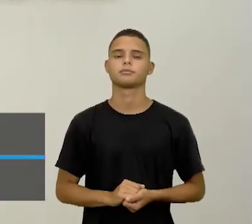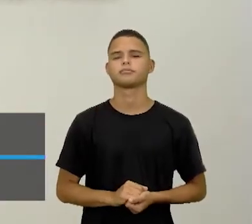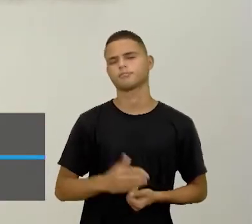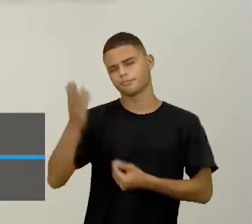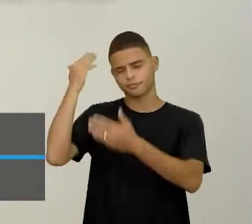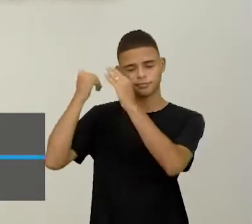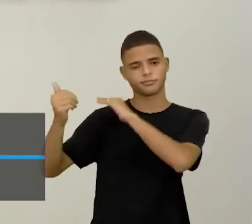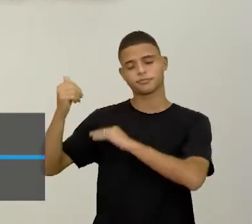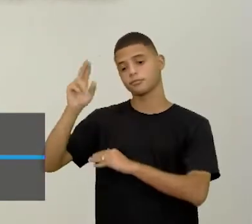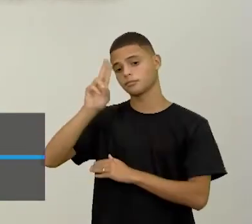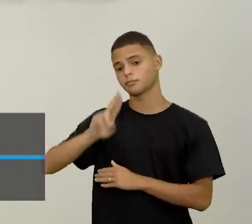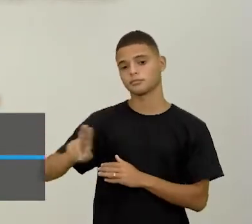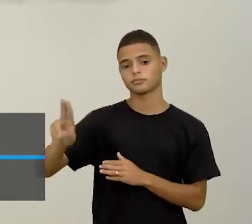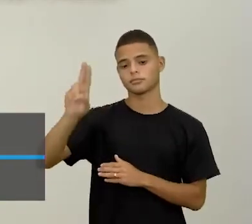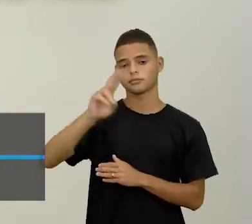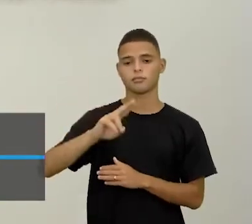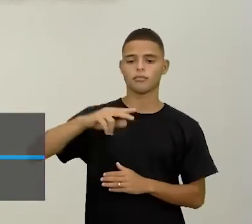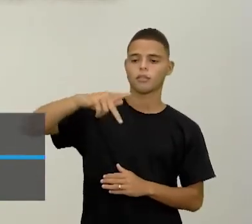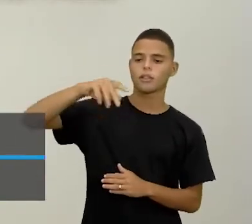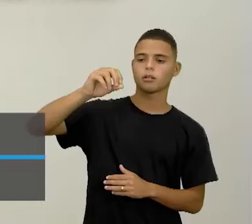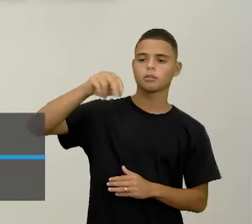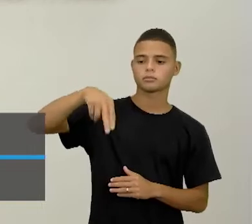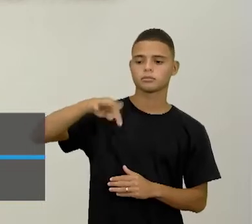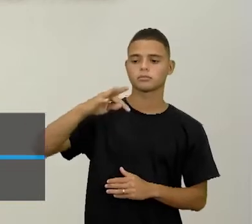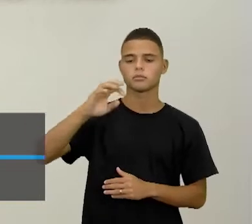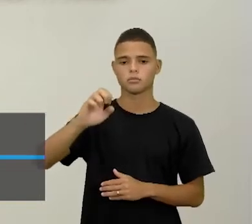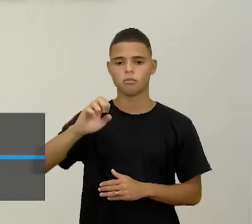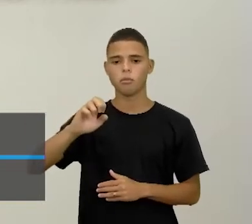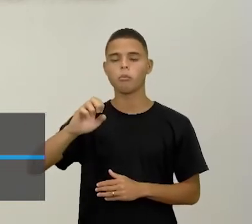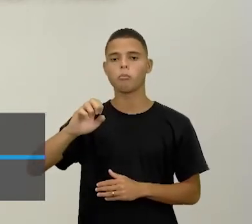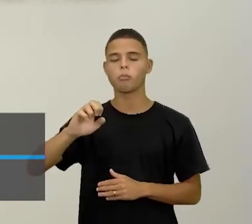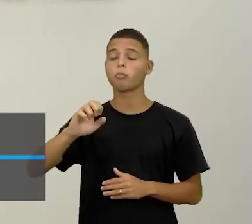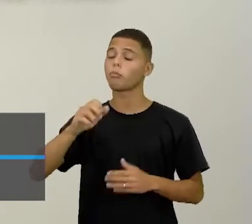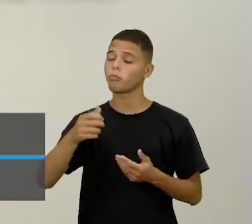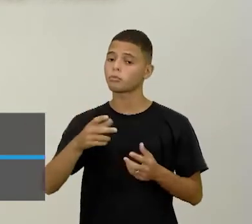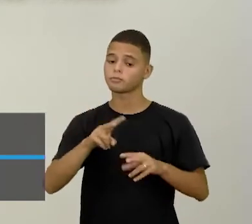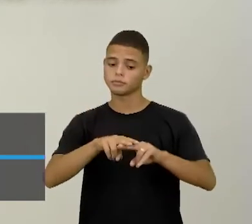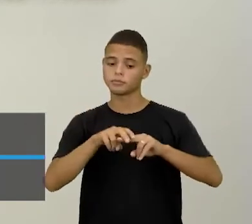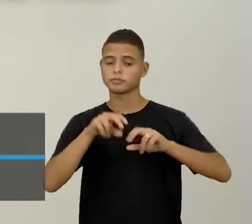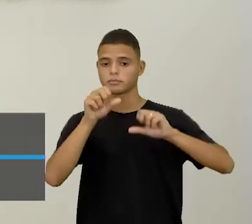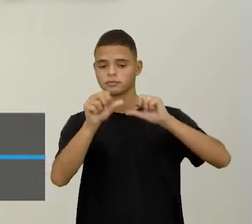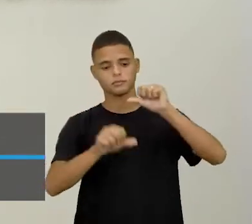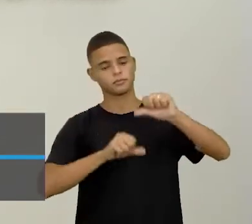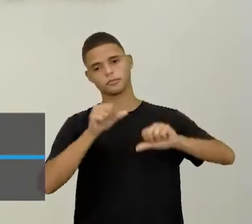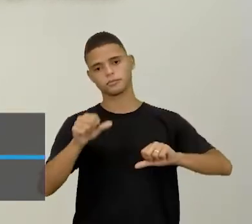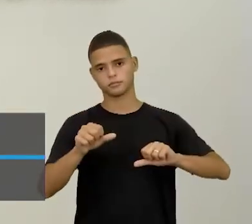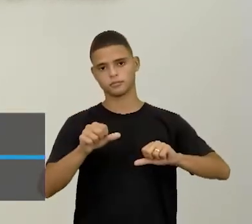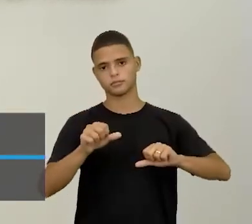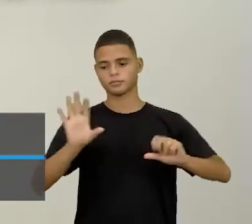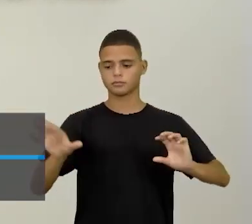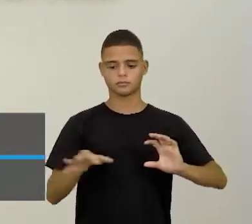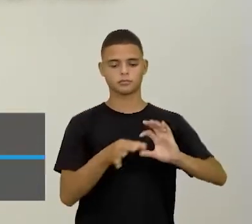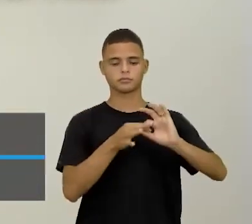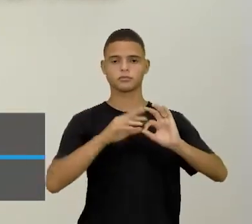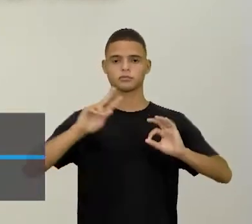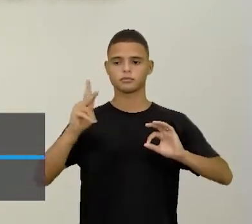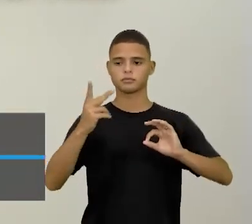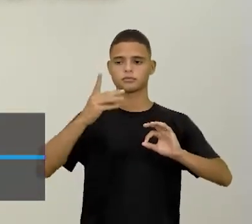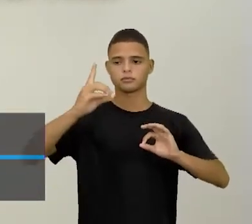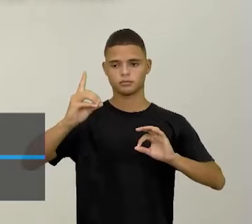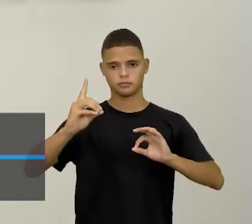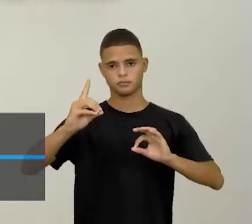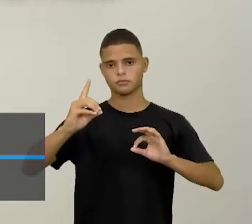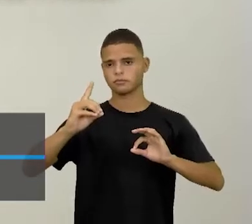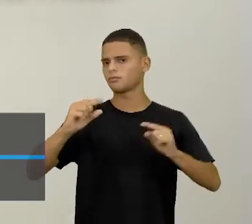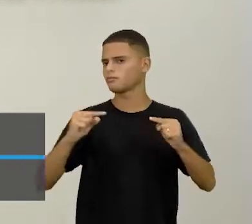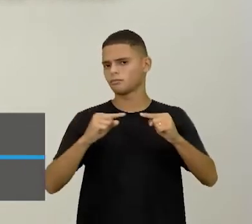para não confundir com a ponte salina na eletrólise, foi utilizado outro nome, ligação de hidrogênio, que faz mais sentido,